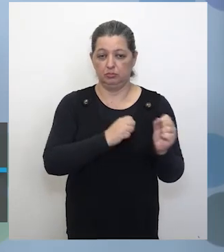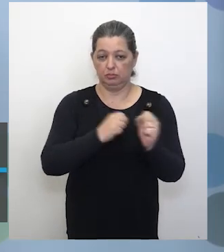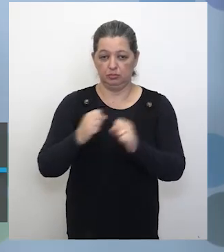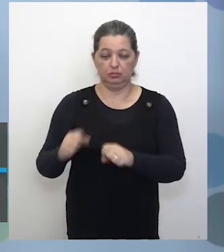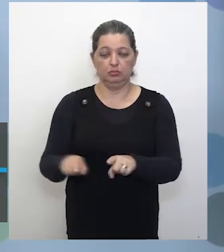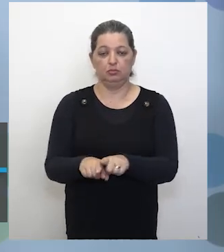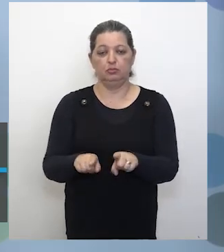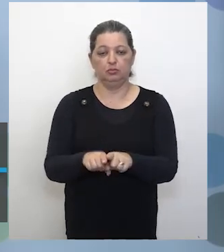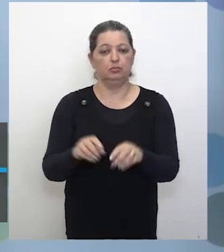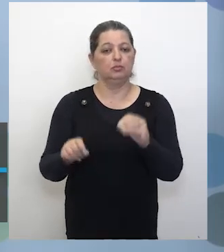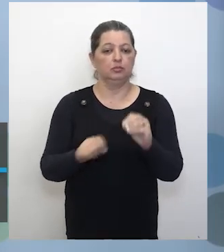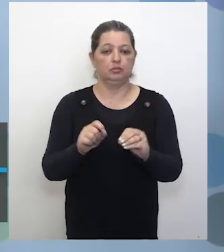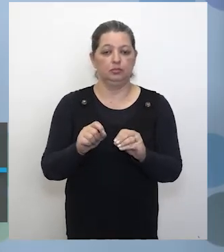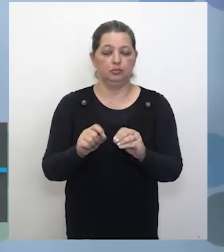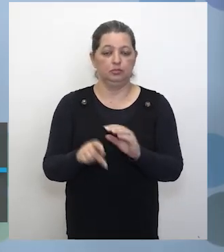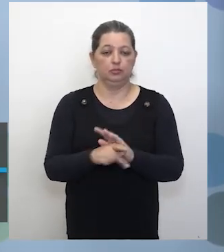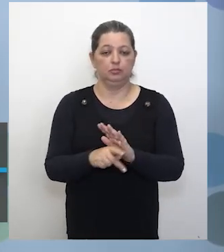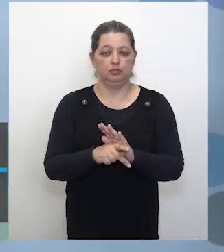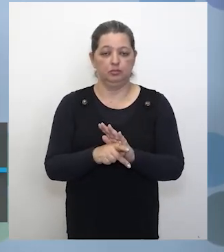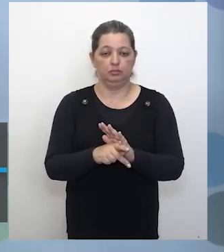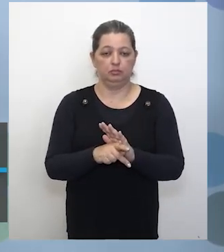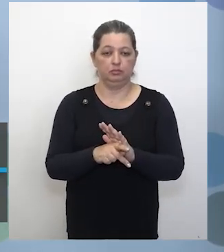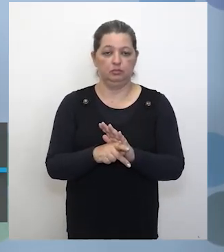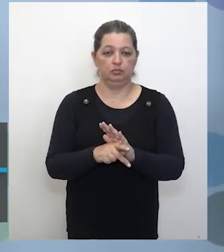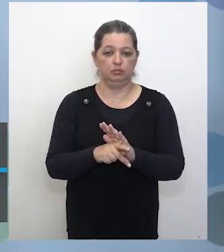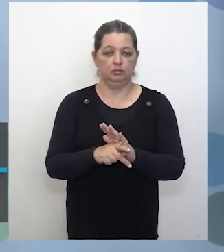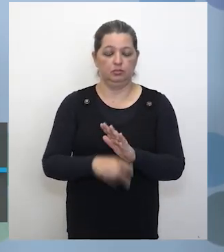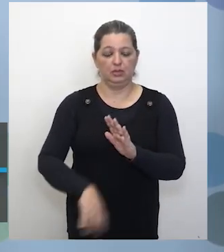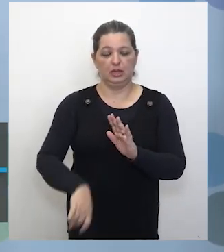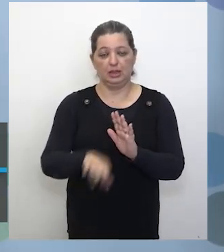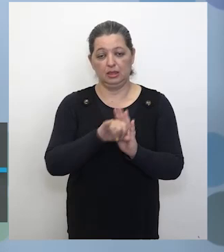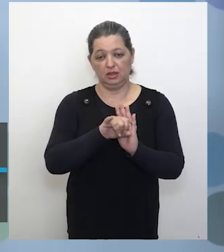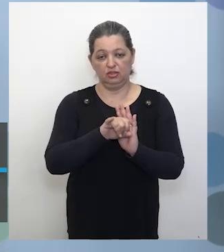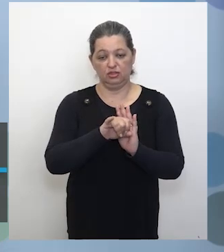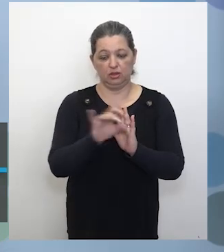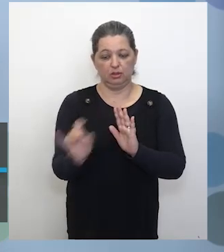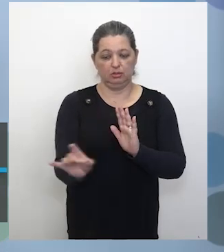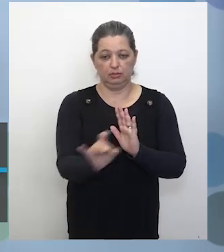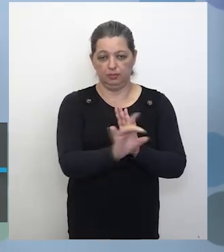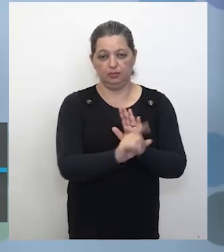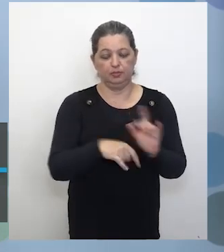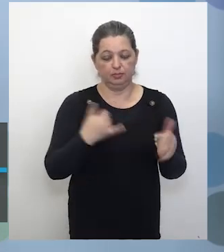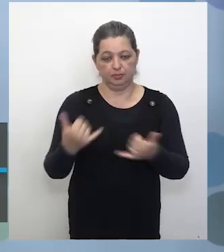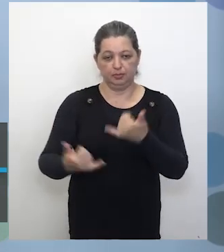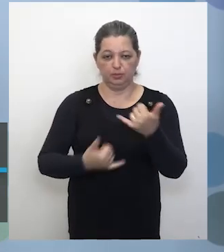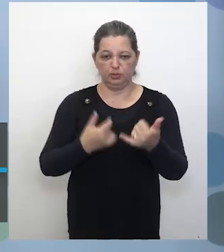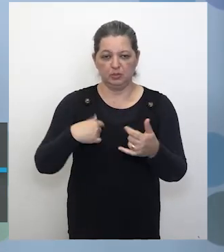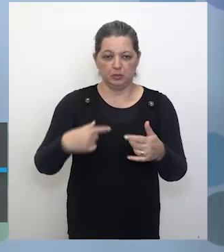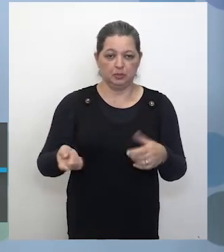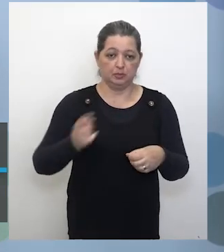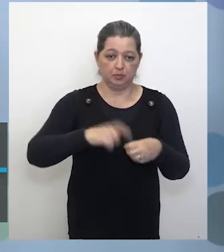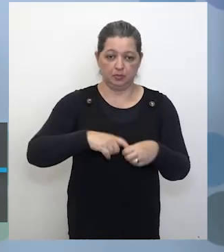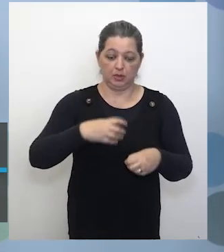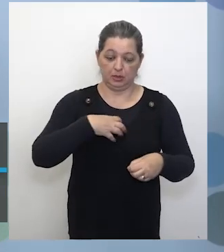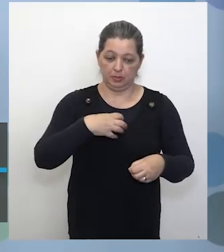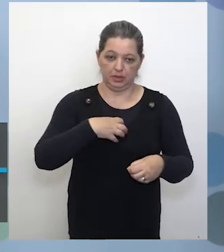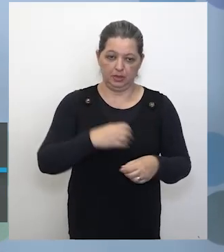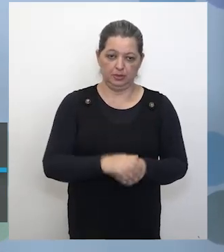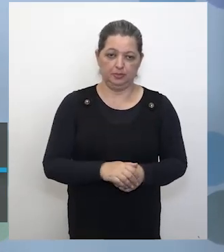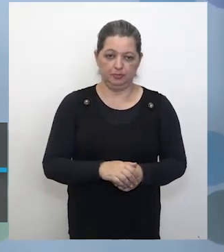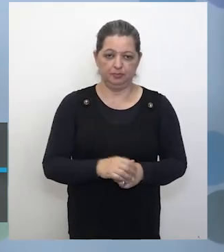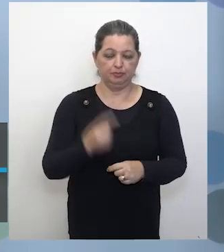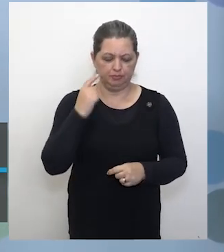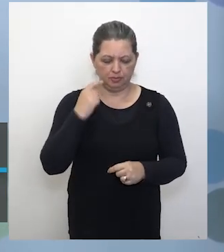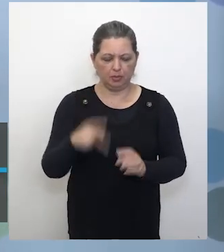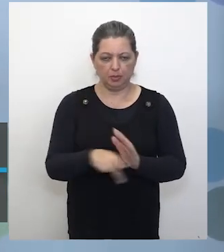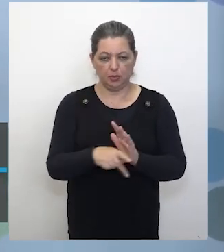é construído a partir de aspectos de identidade. Nós acabamos de brincar aqui, eu voltei da Bahia, quer dizer que o meu lugar,